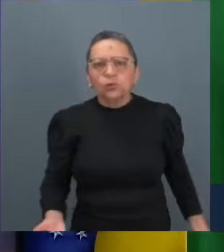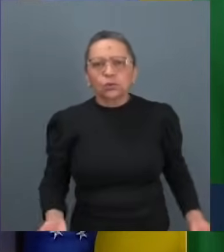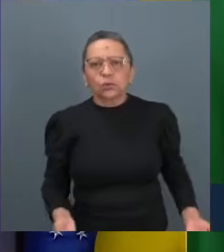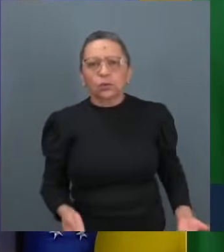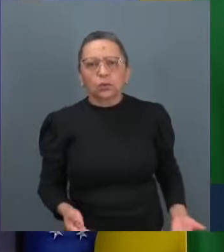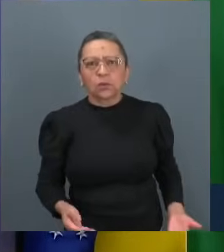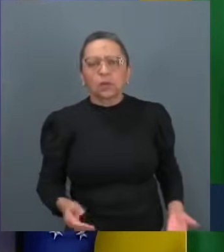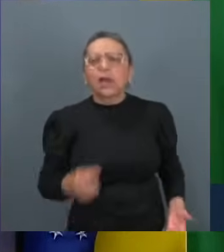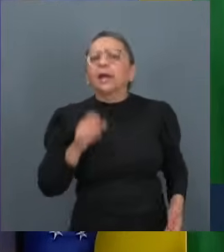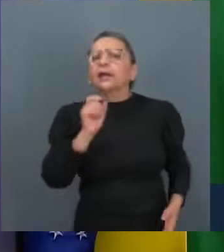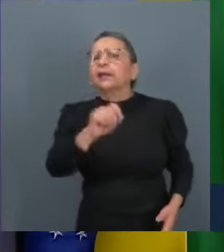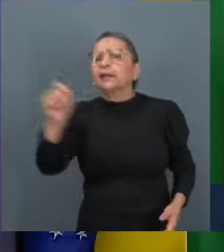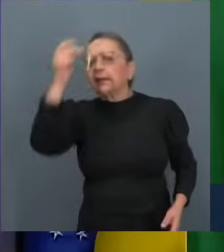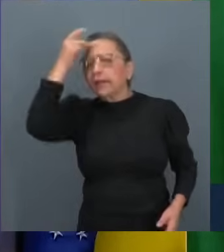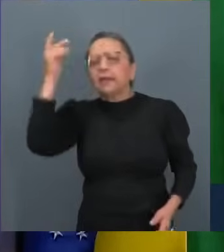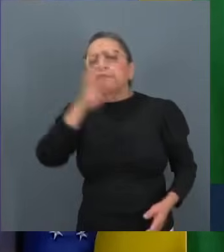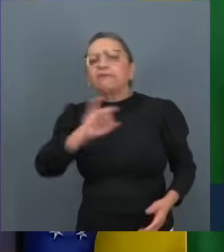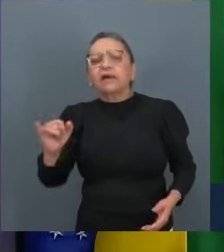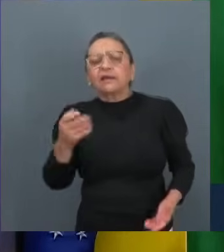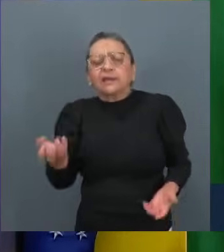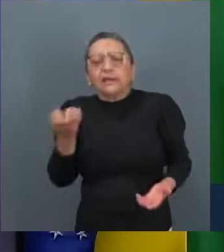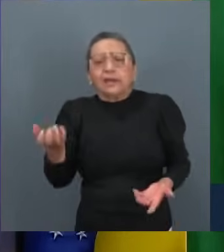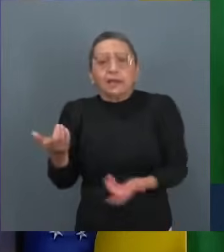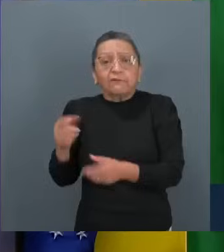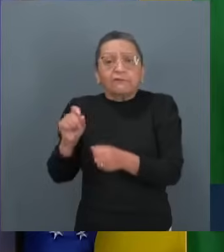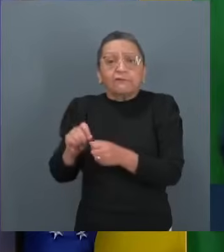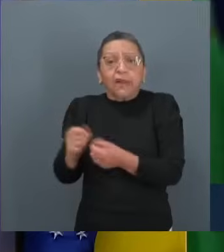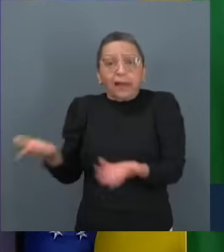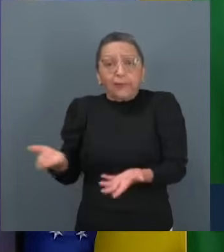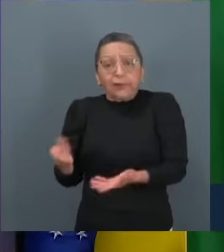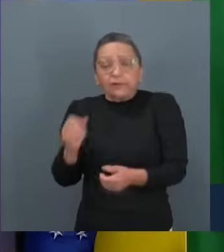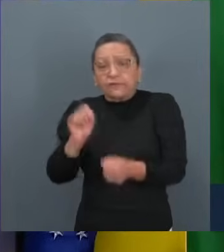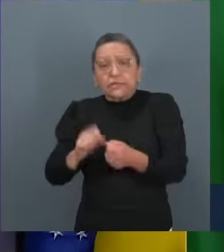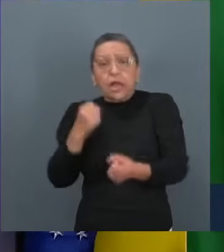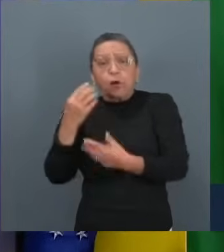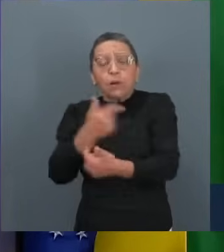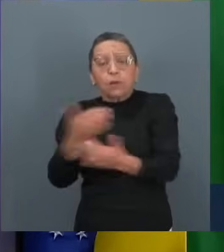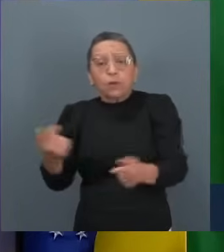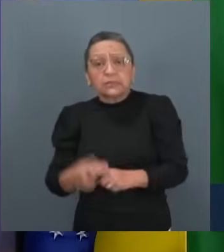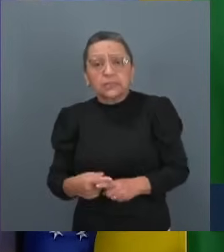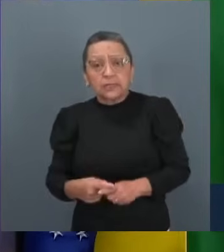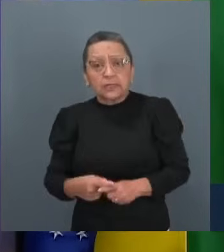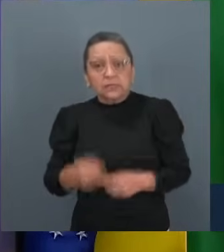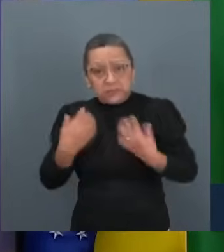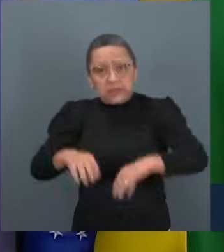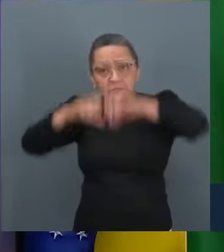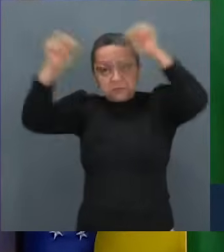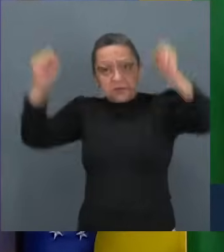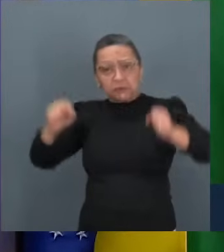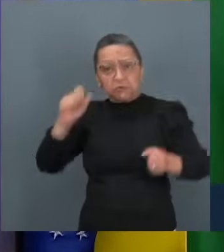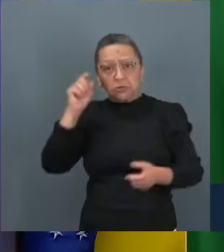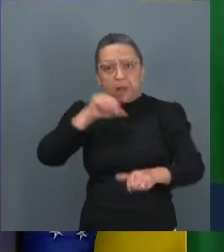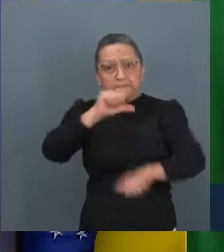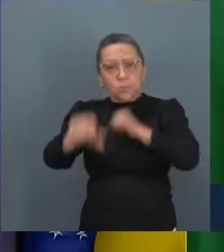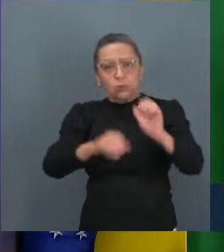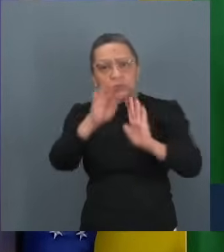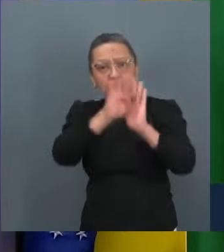Quem é que vai querer se indispor com o Todo-Poderoso Supremo para receber multas milionárias?